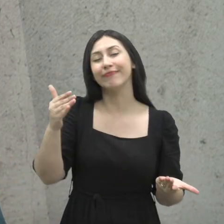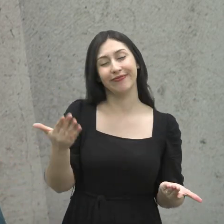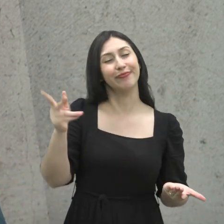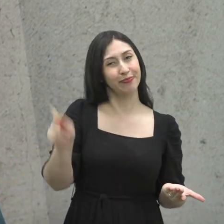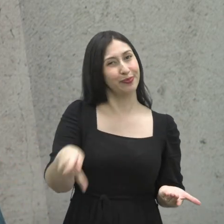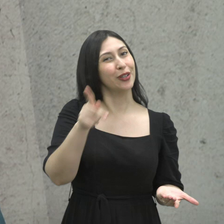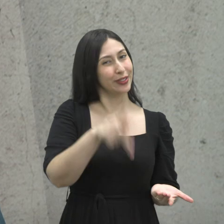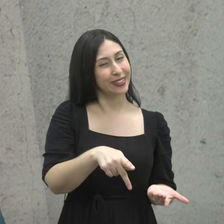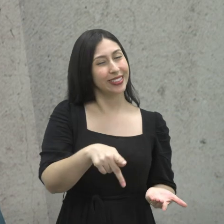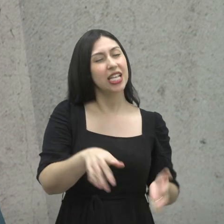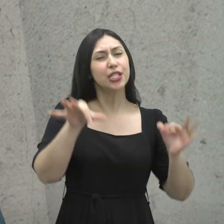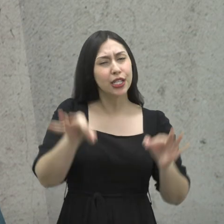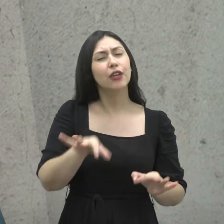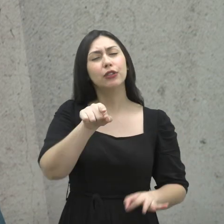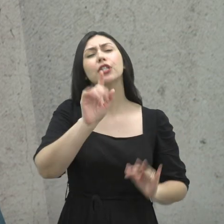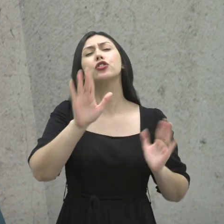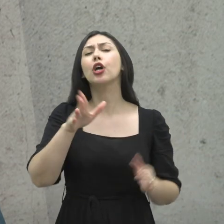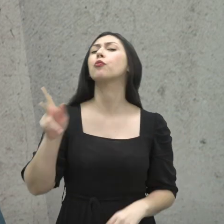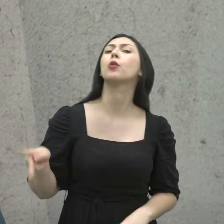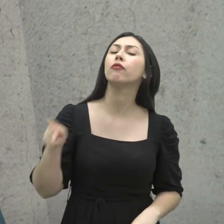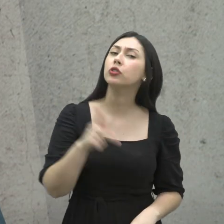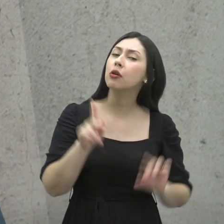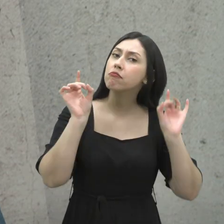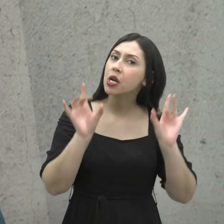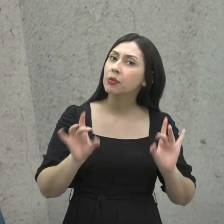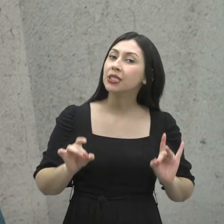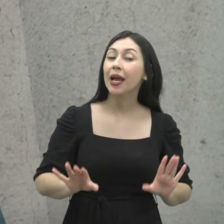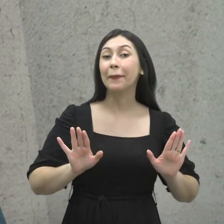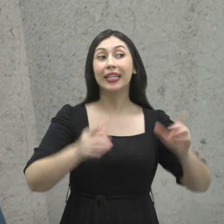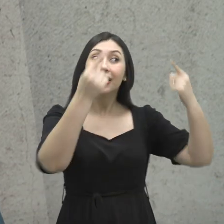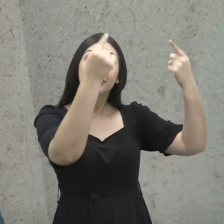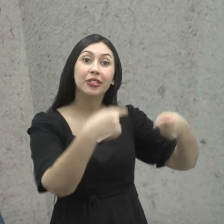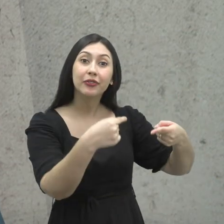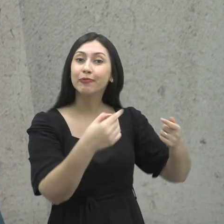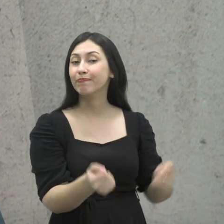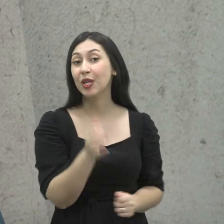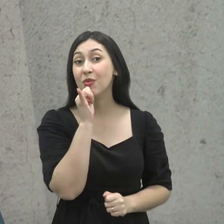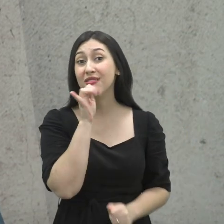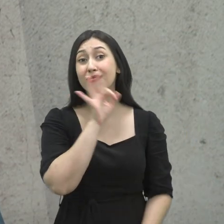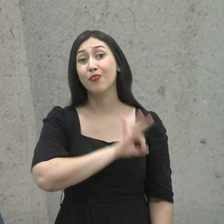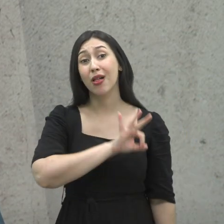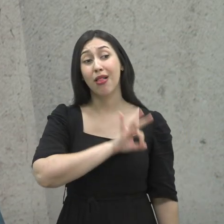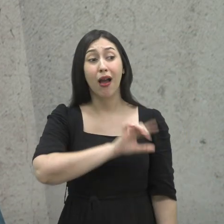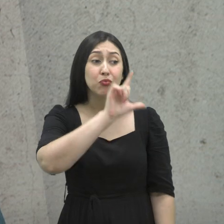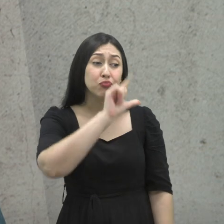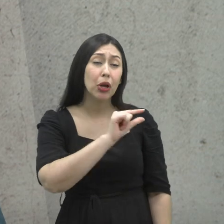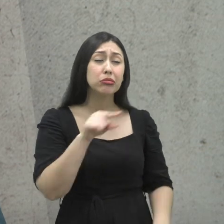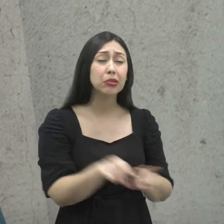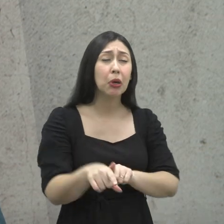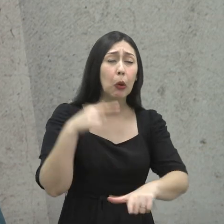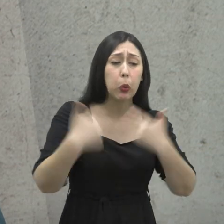que um já marcou a sua vida, com certeza. Uma profissão que enfrenta desafios, como por exemplo a questão dos salários baixos e